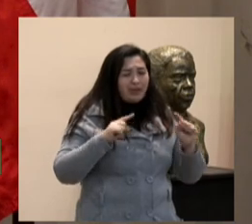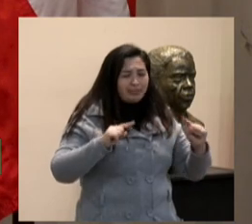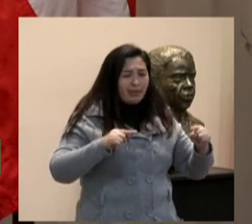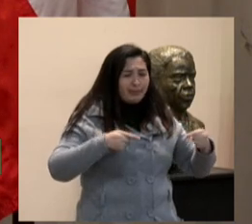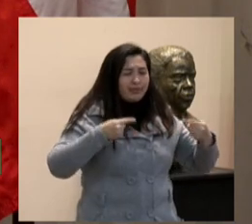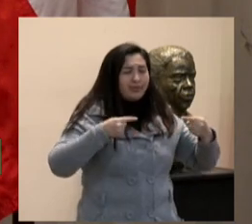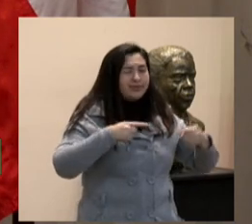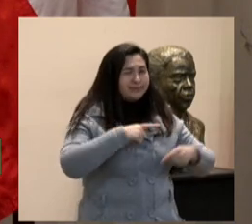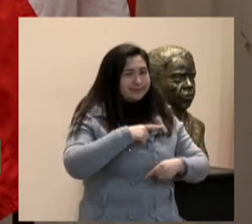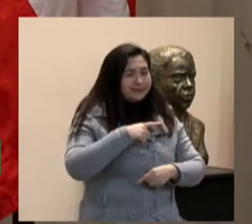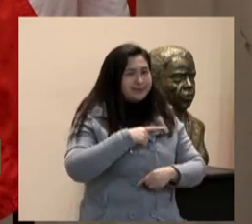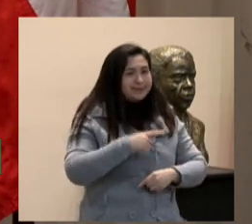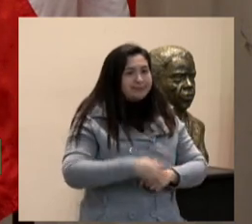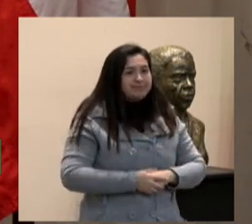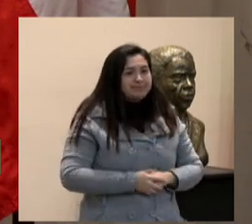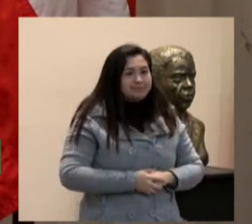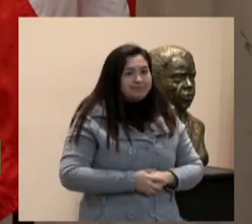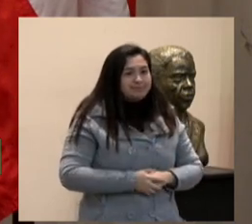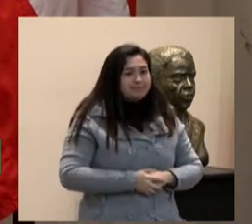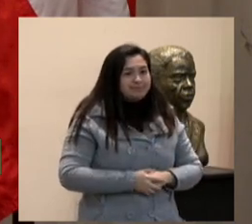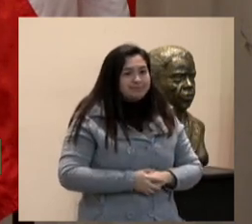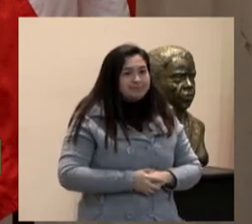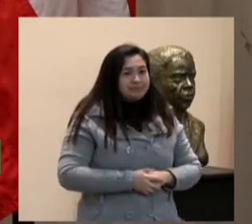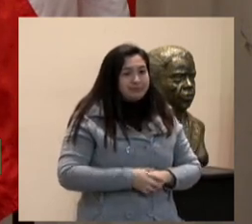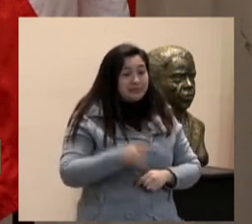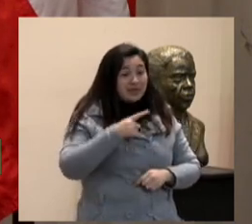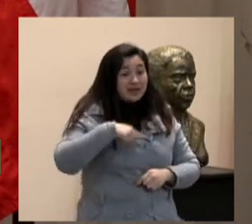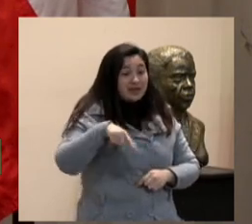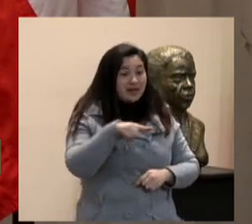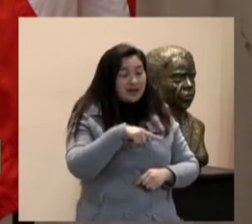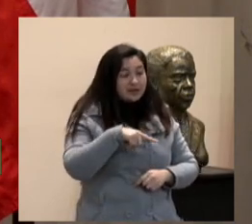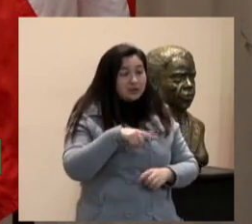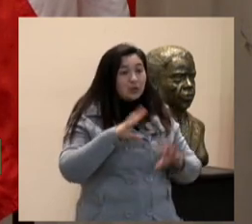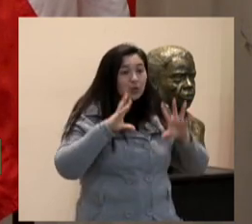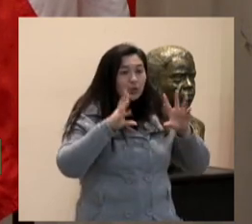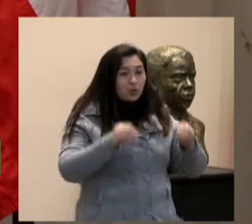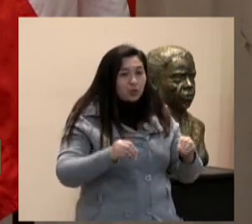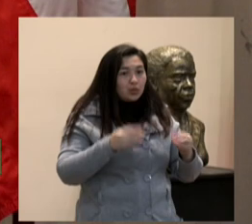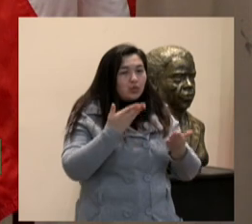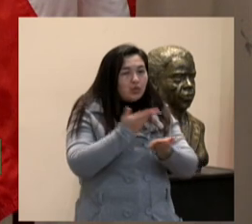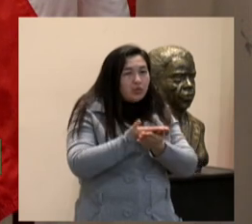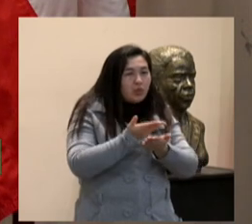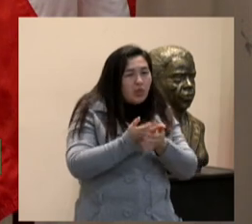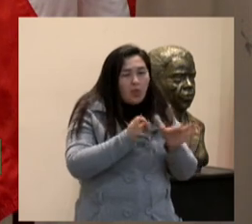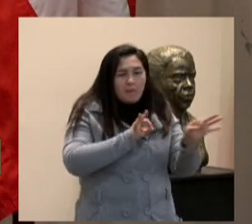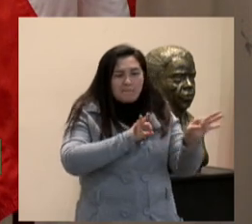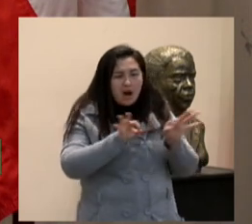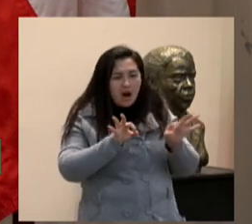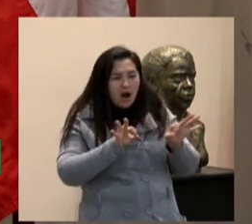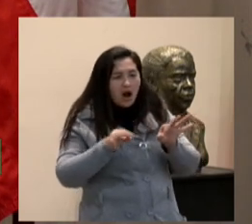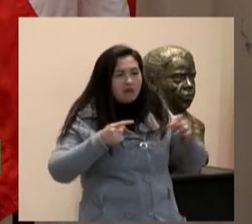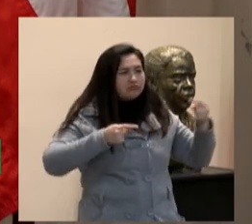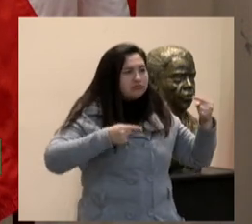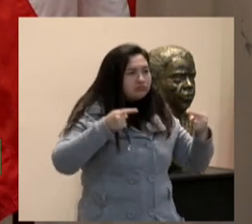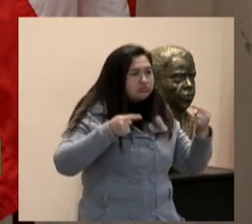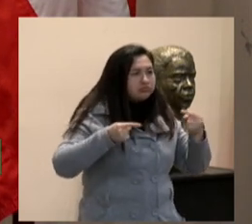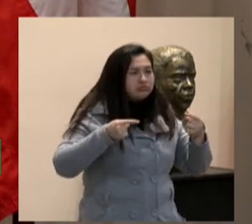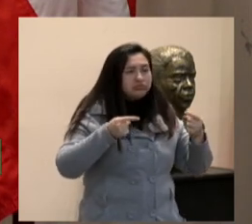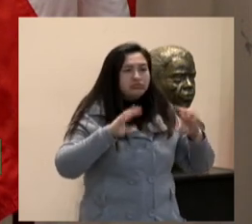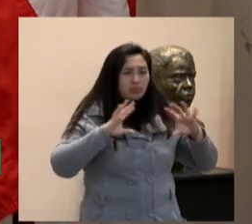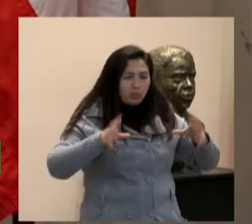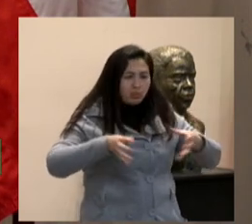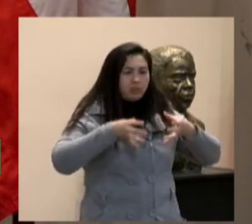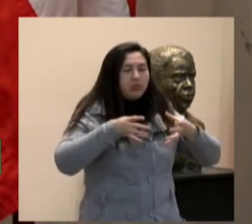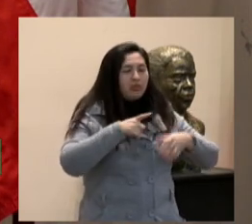desafios sobre os quais nós nos debruçamos durante a preparação e as discussões